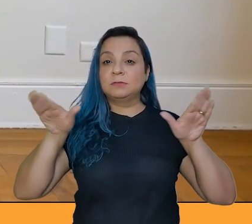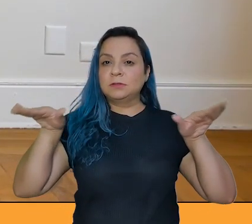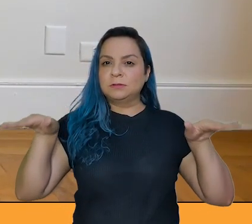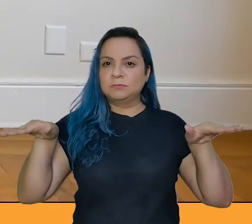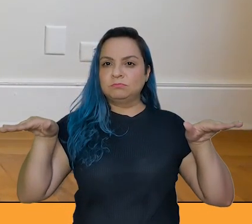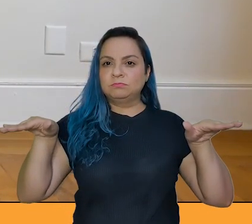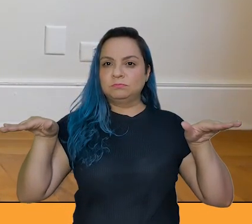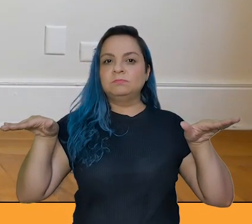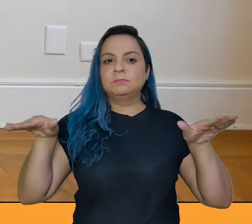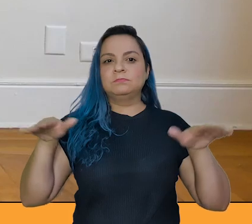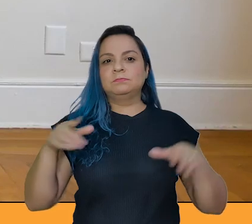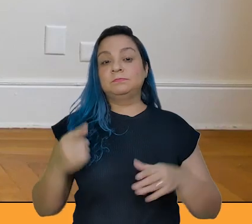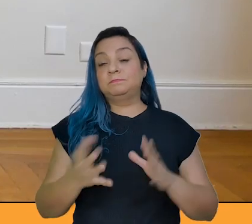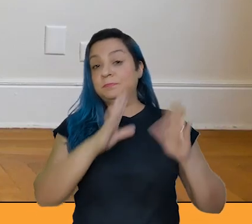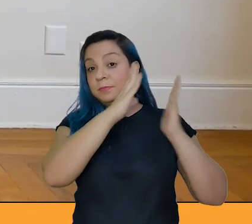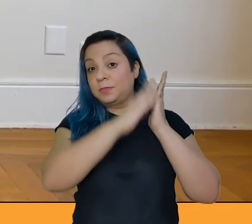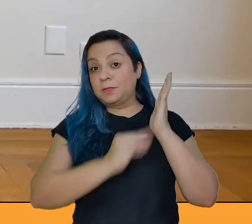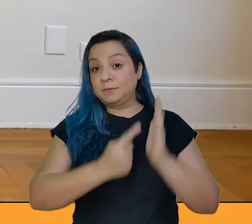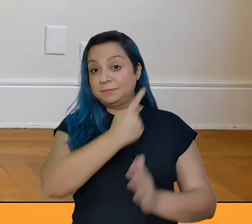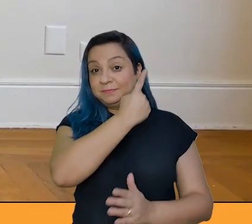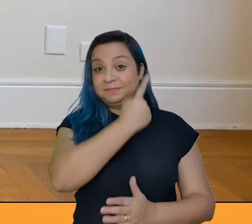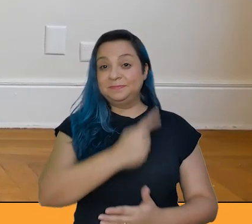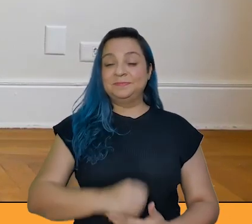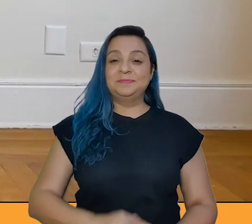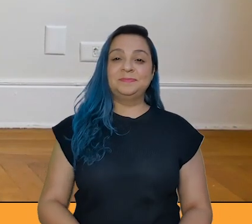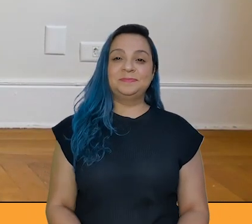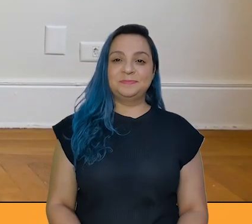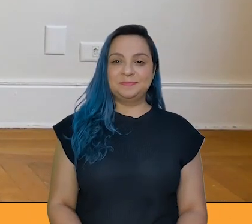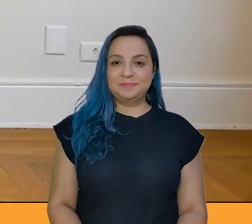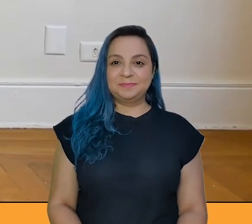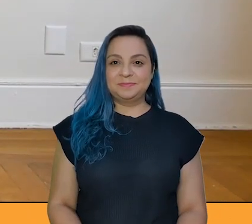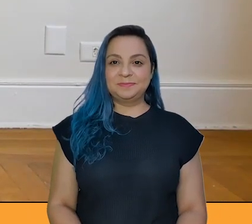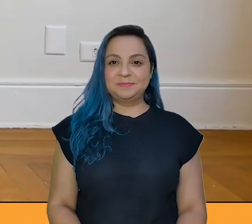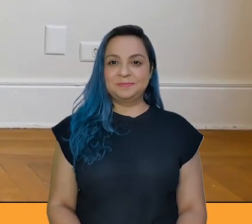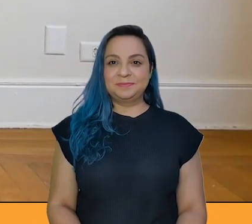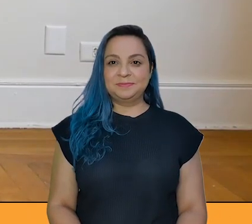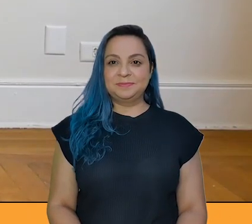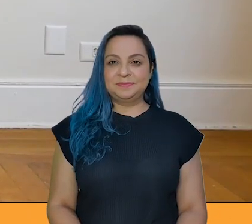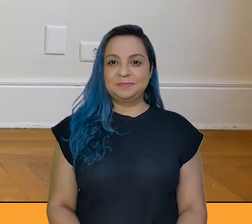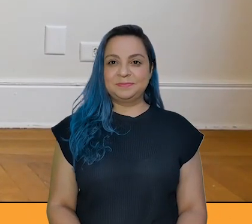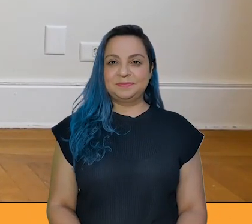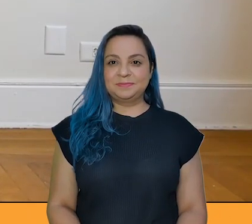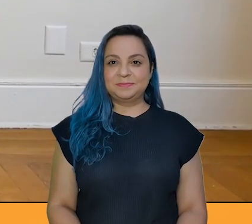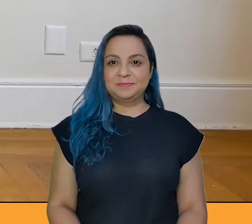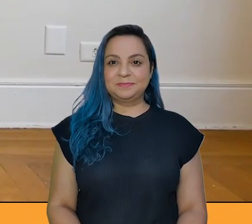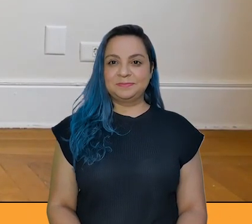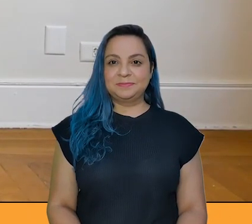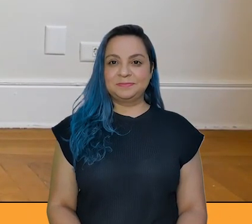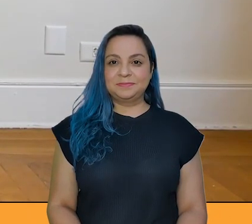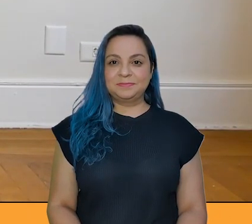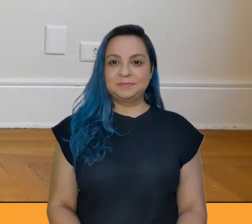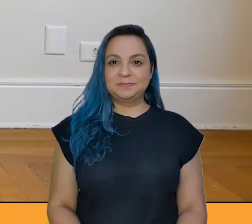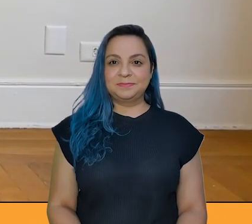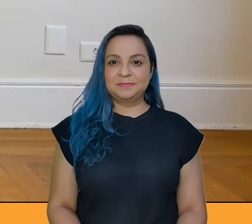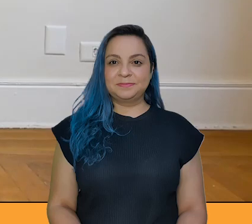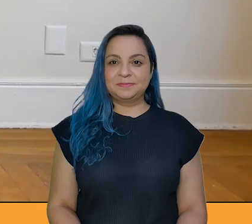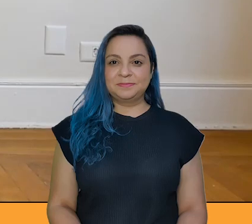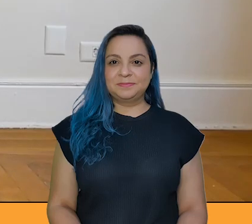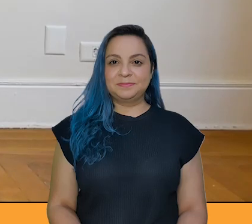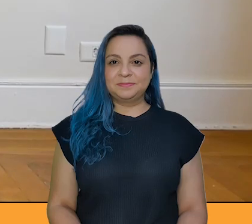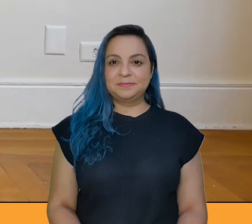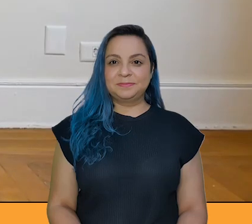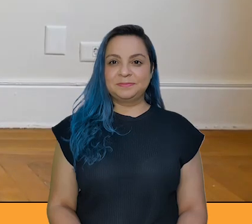de seta. Ela abre os braços para o lado e com as palmas das mãos para baixo, fecha os braços em frente ao corpo. Ela